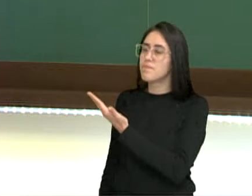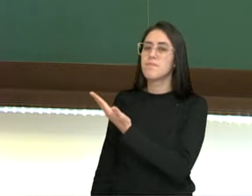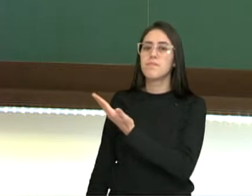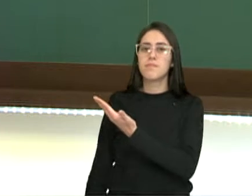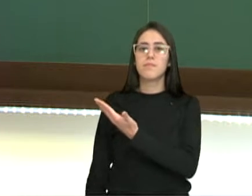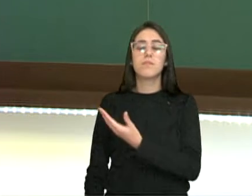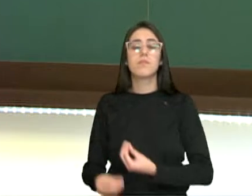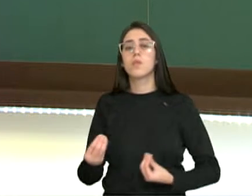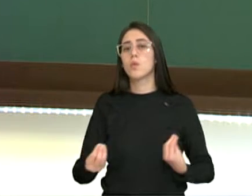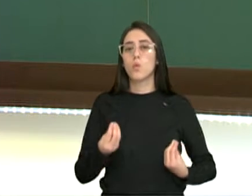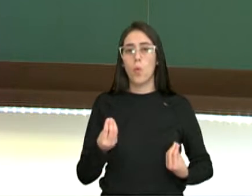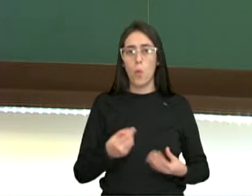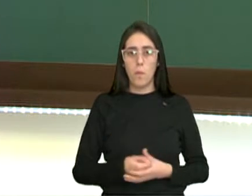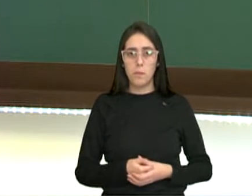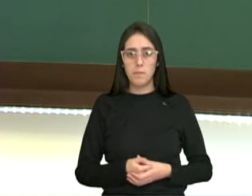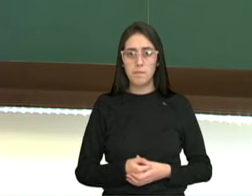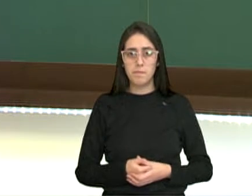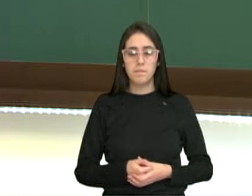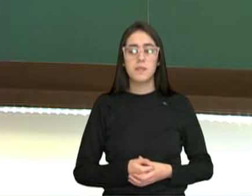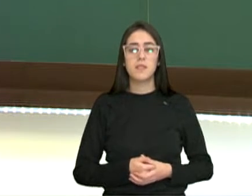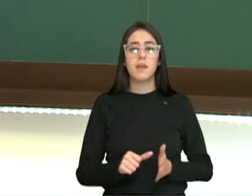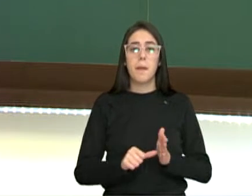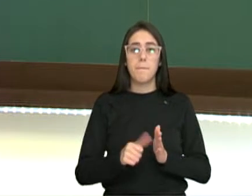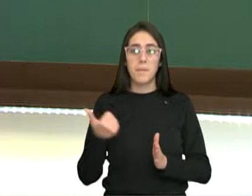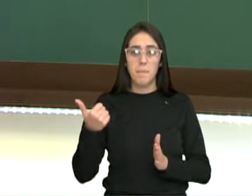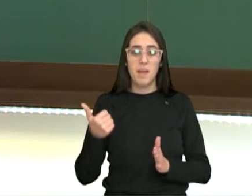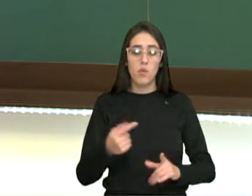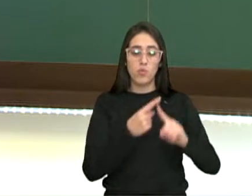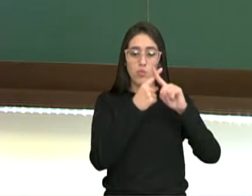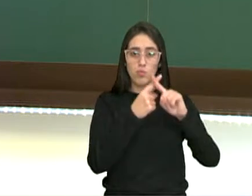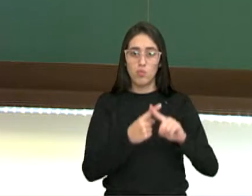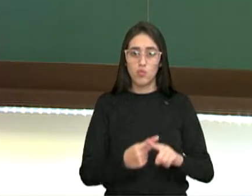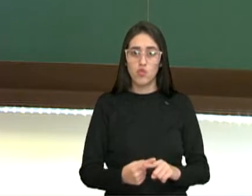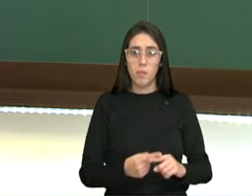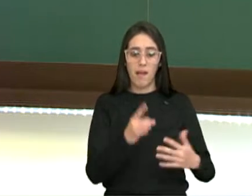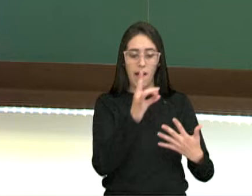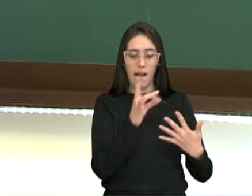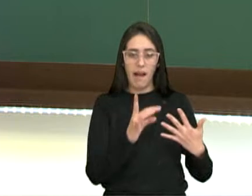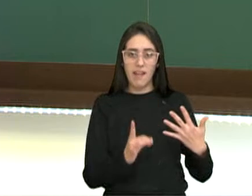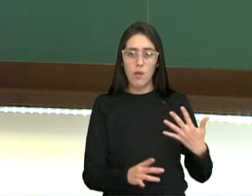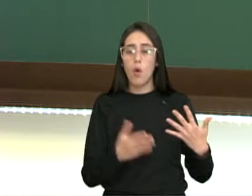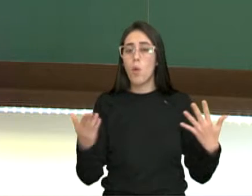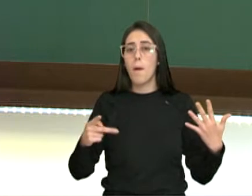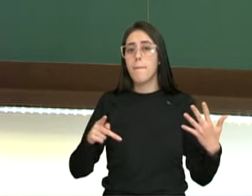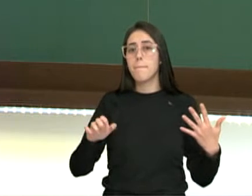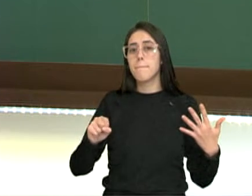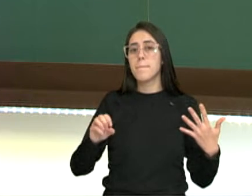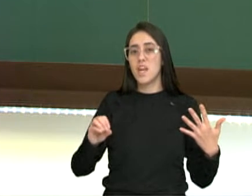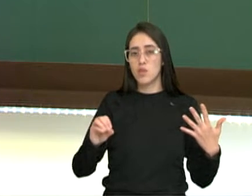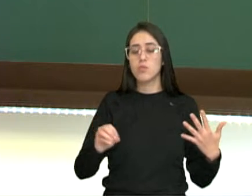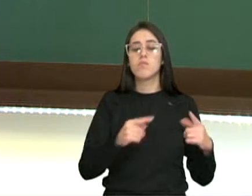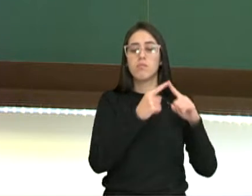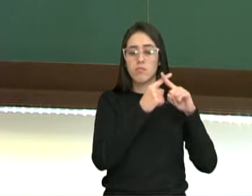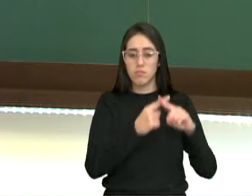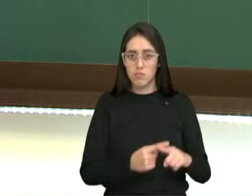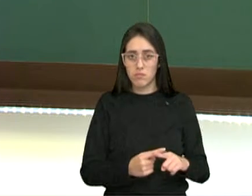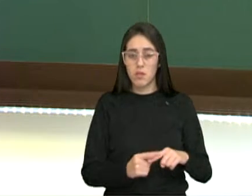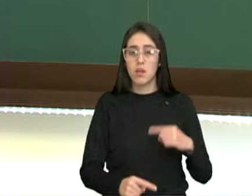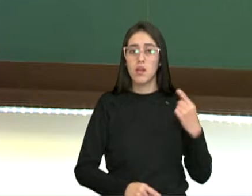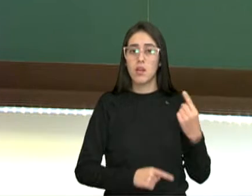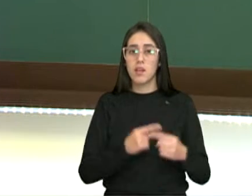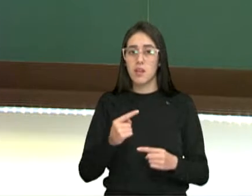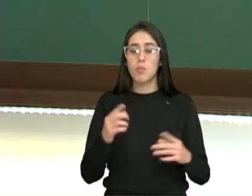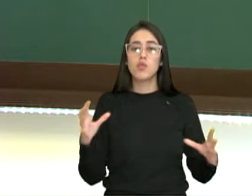aritmética ponderada, multiplicamos cada valor pelo seu respectivo peso, somamos os